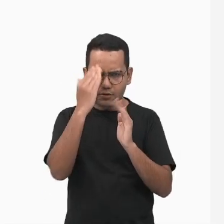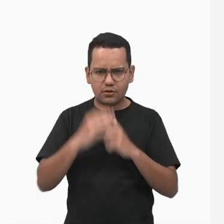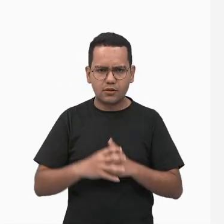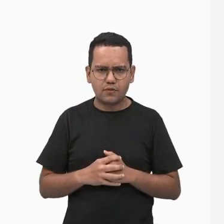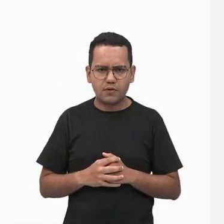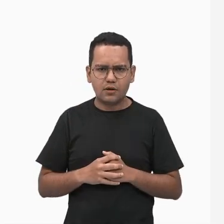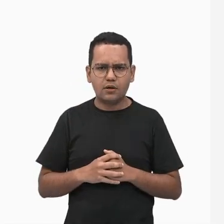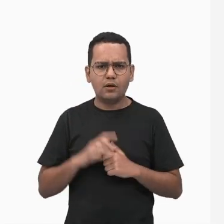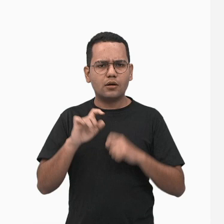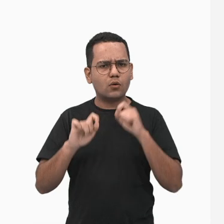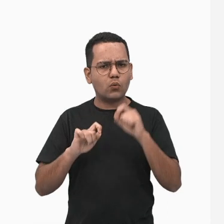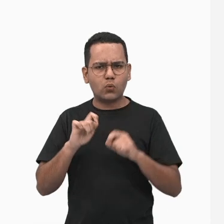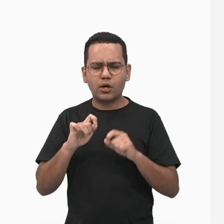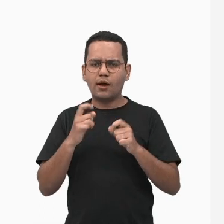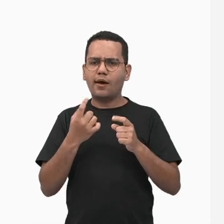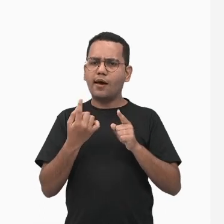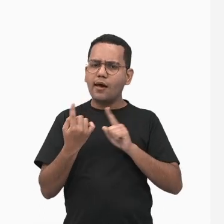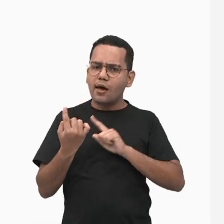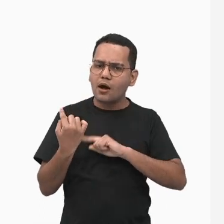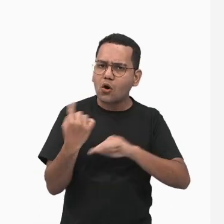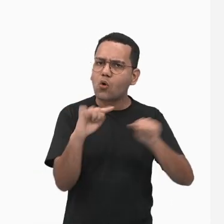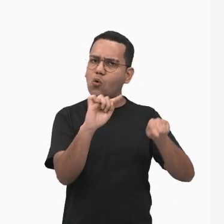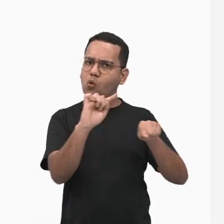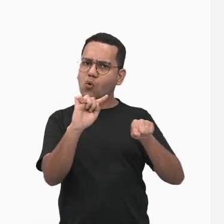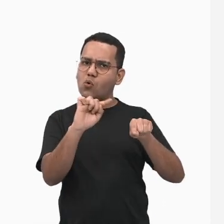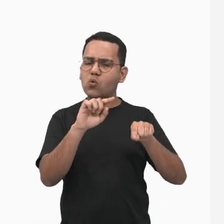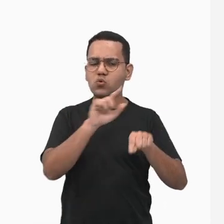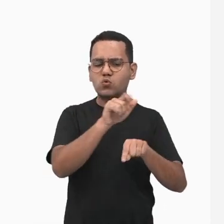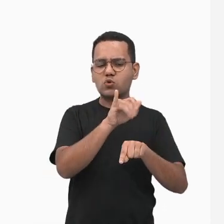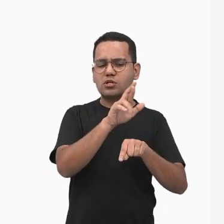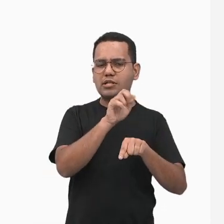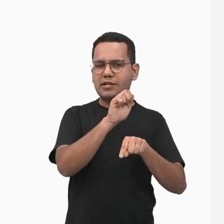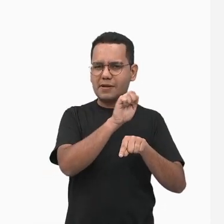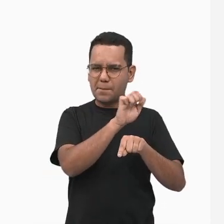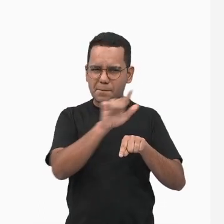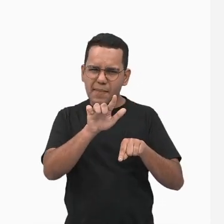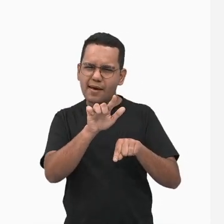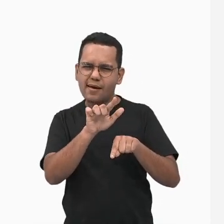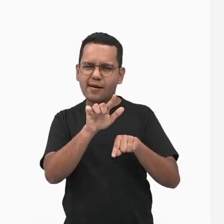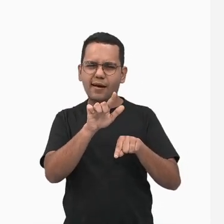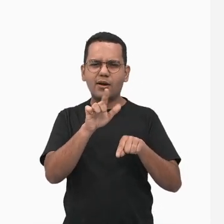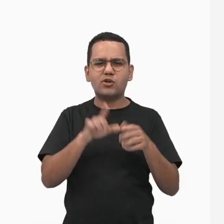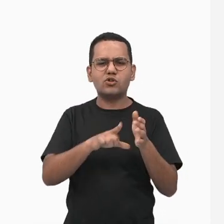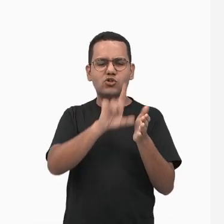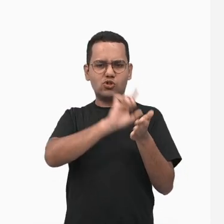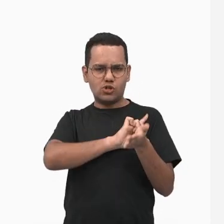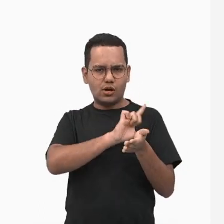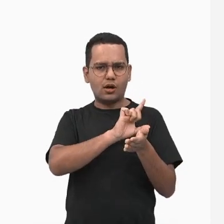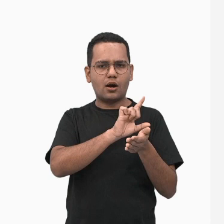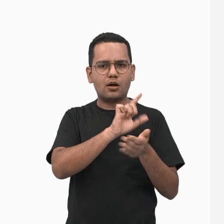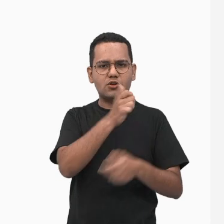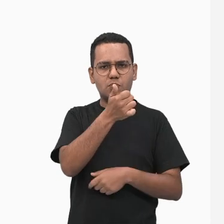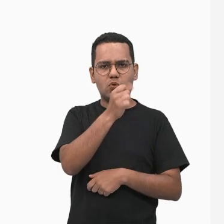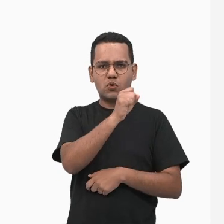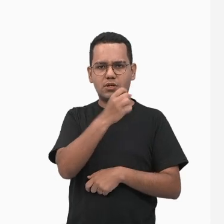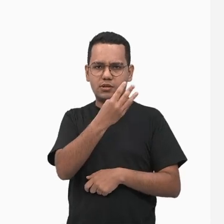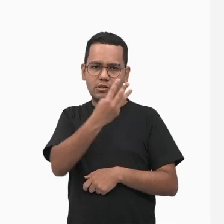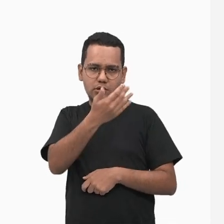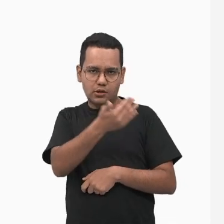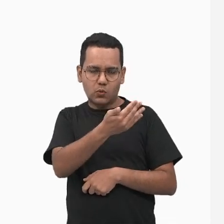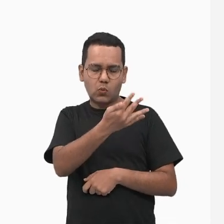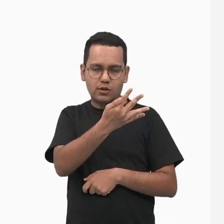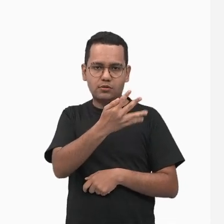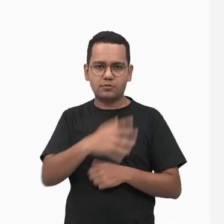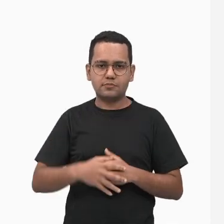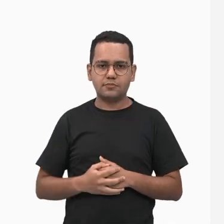uma investida contra os aspectos liberais do ato adicional de 1834, que era mais liberal, né? Eles vão agora